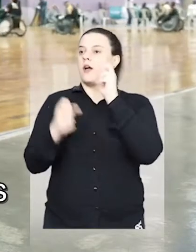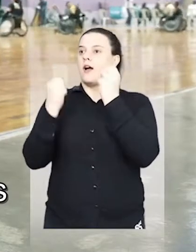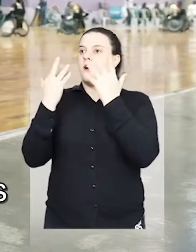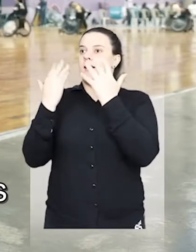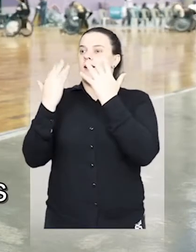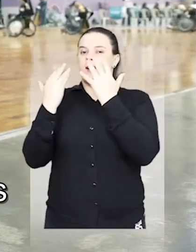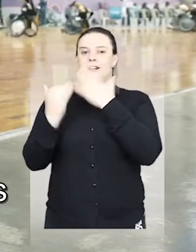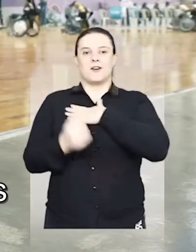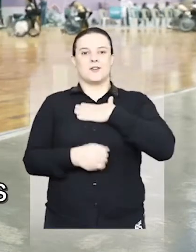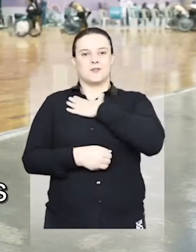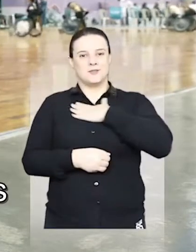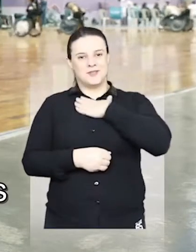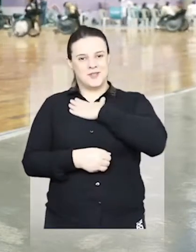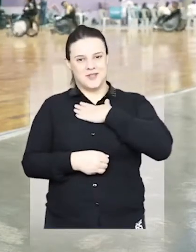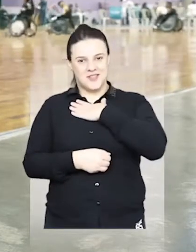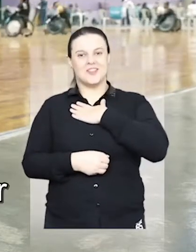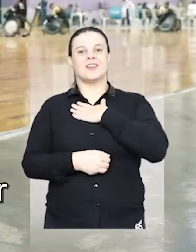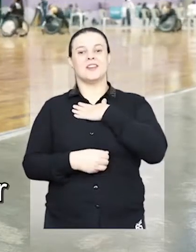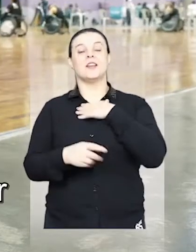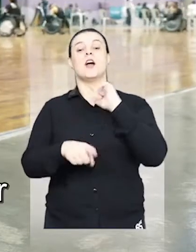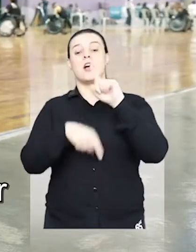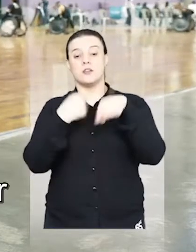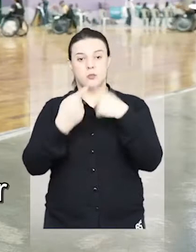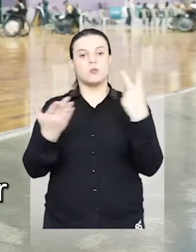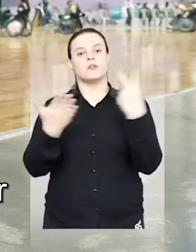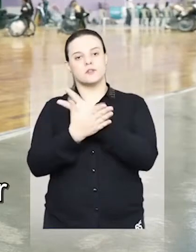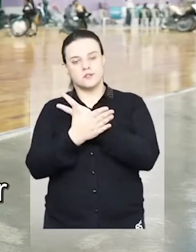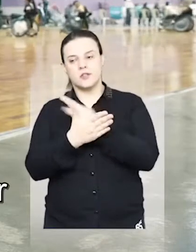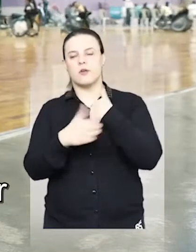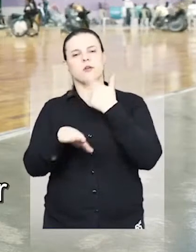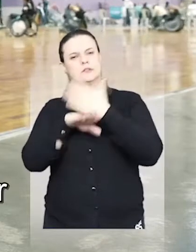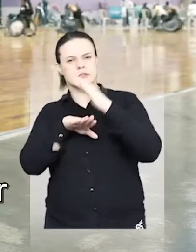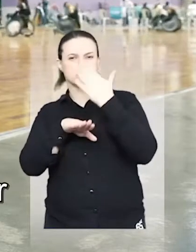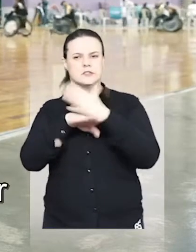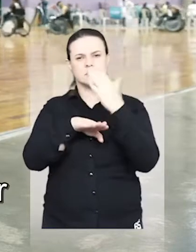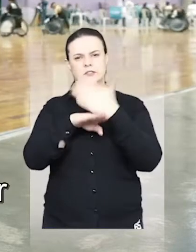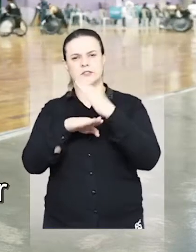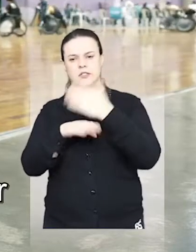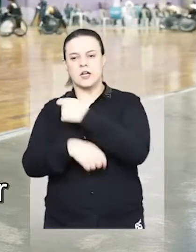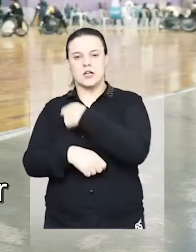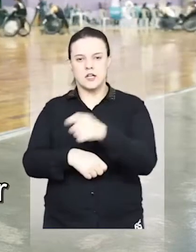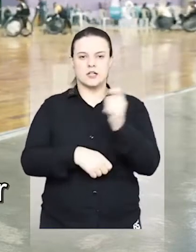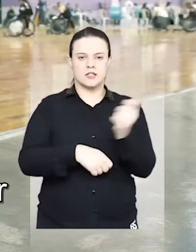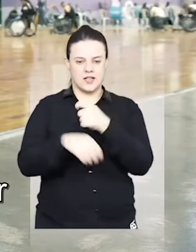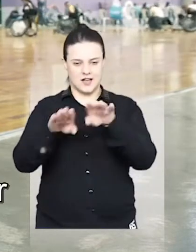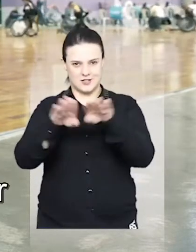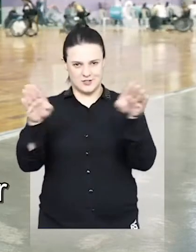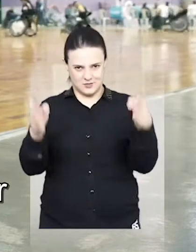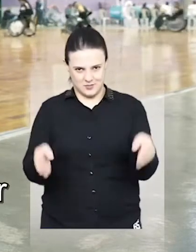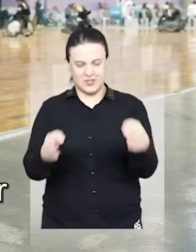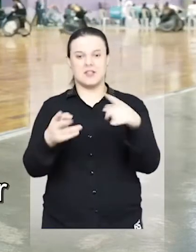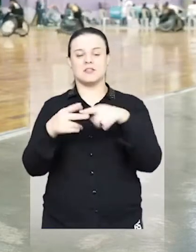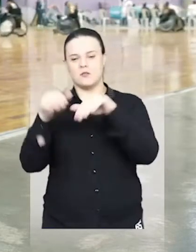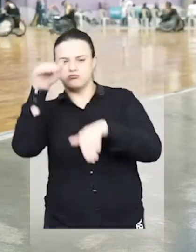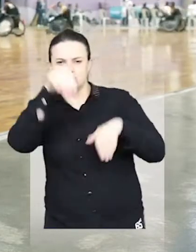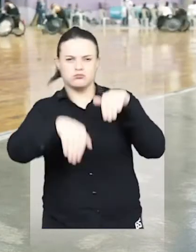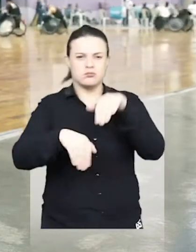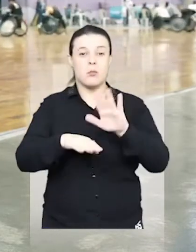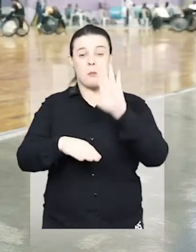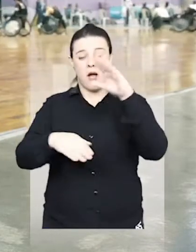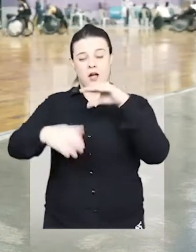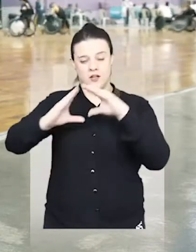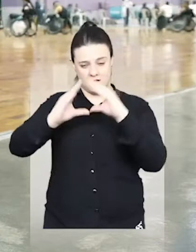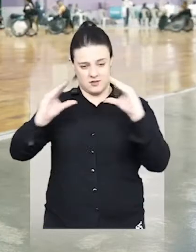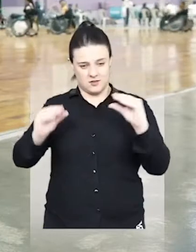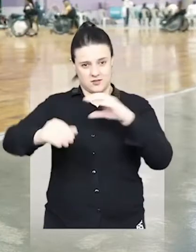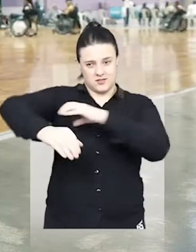os olhos. Então, depois da lesão eu comecei a praticar rugby, tênis de mesa, natação. Mas foi o